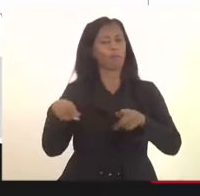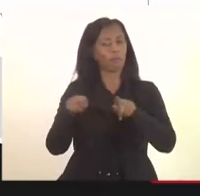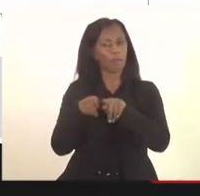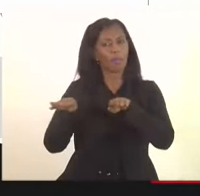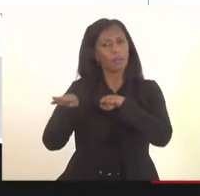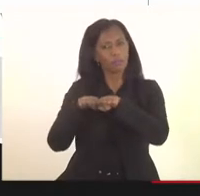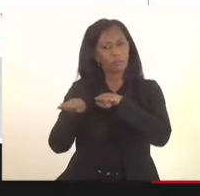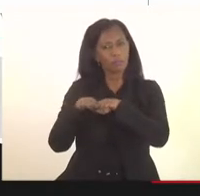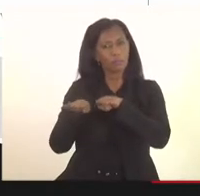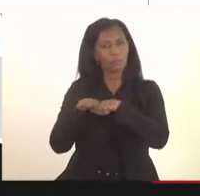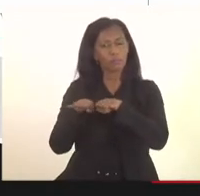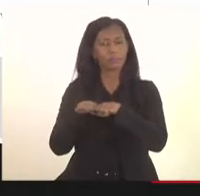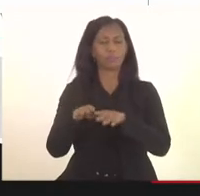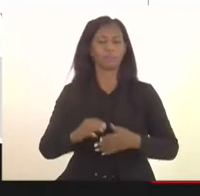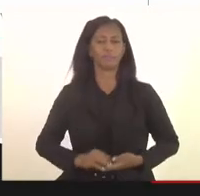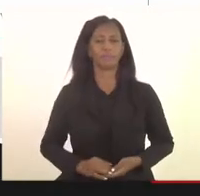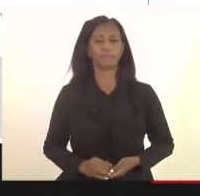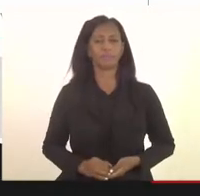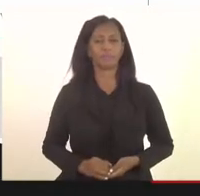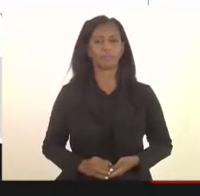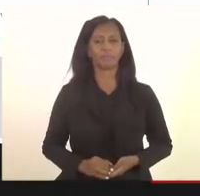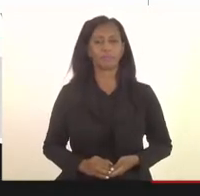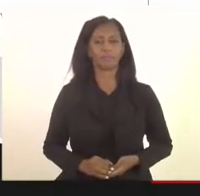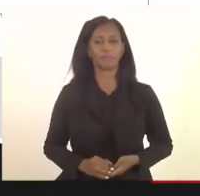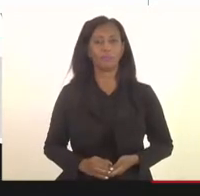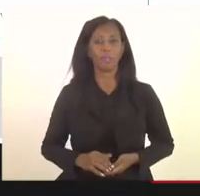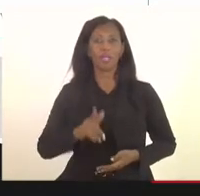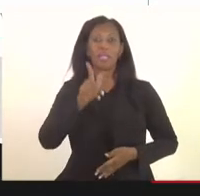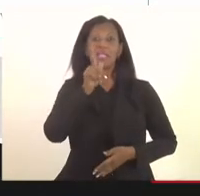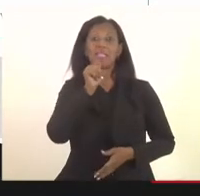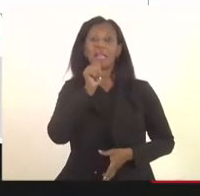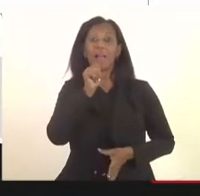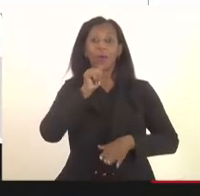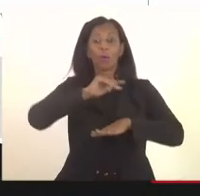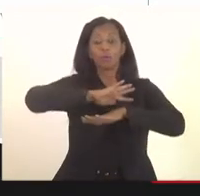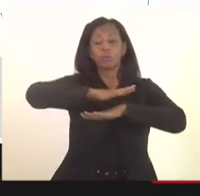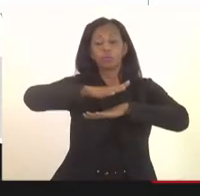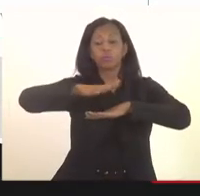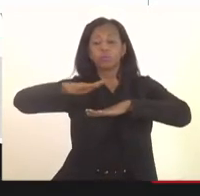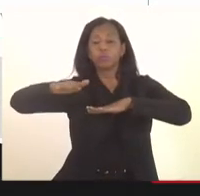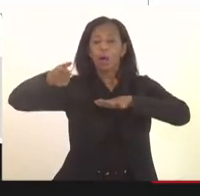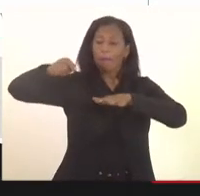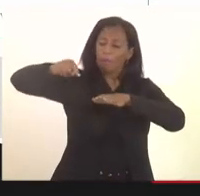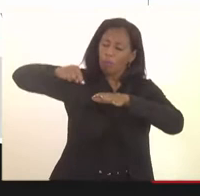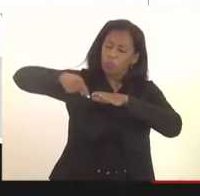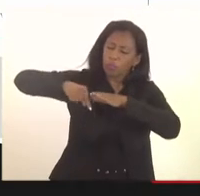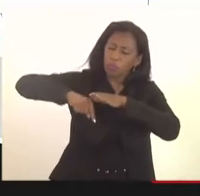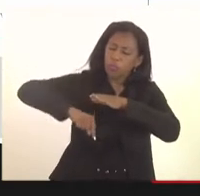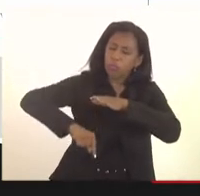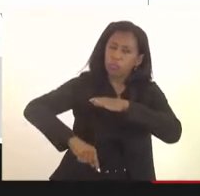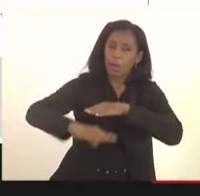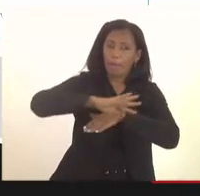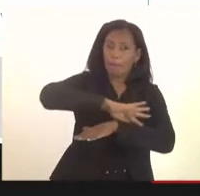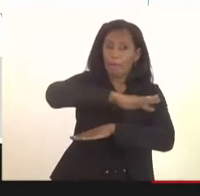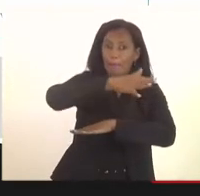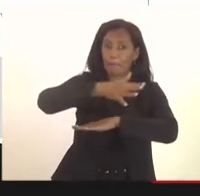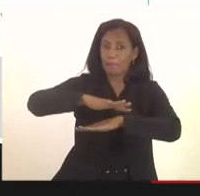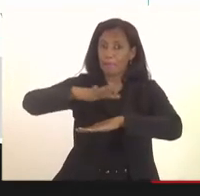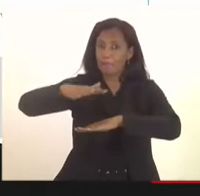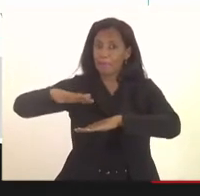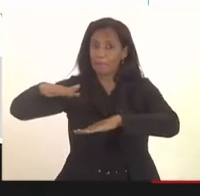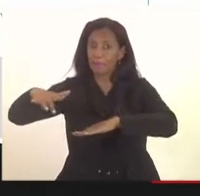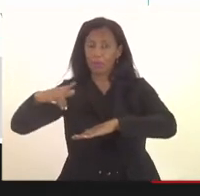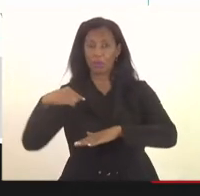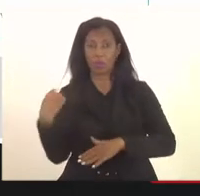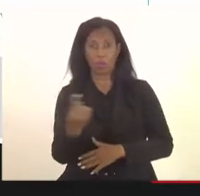considerando nossa entrada muito nova aqui. E em poços de água profunda, ultra profunda, na verdade, falando em lâmina d'água superior a 1.000 e 1.500 metros,